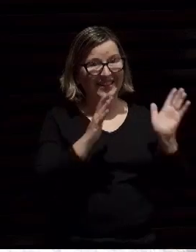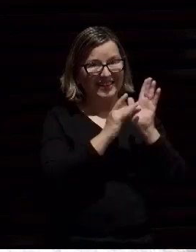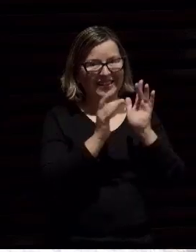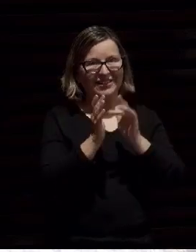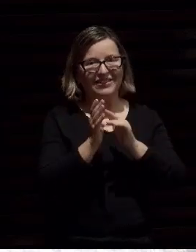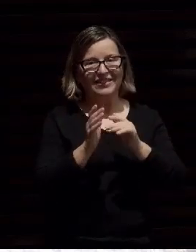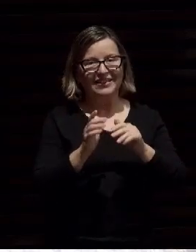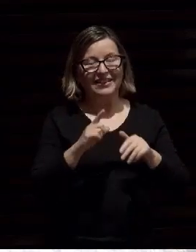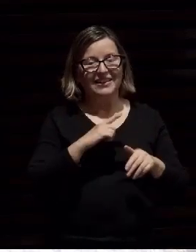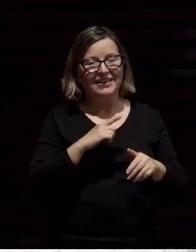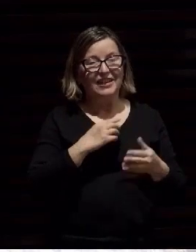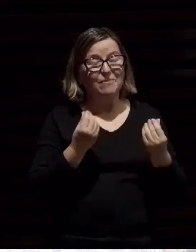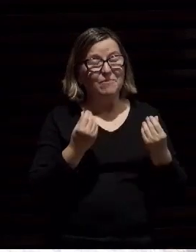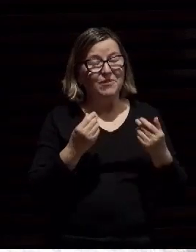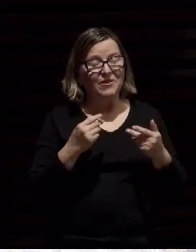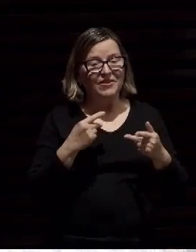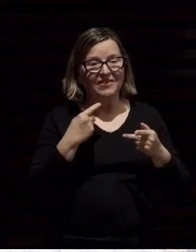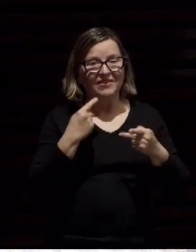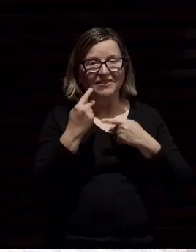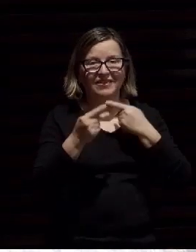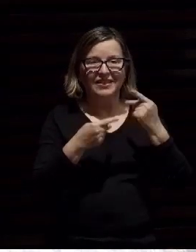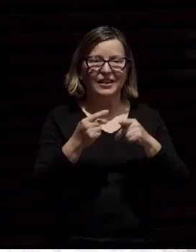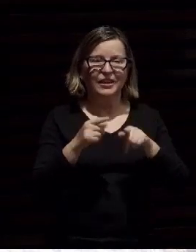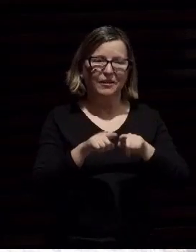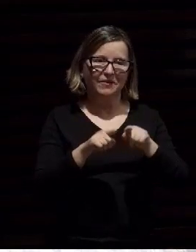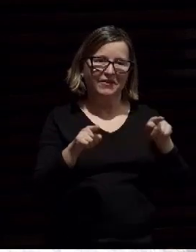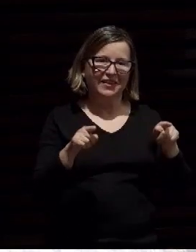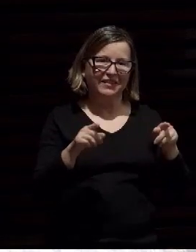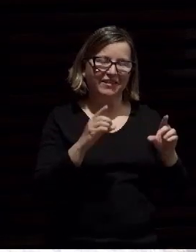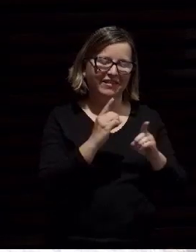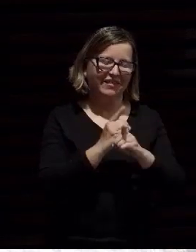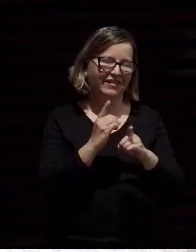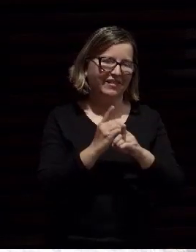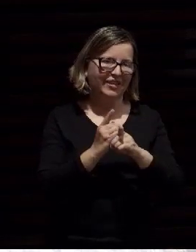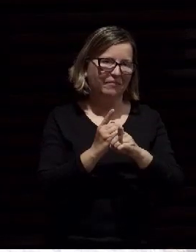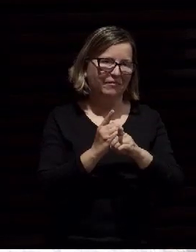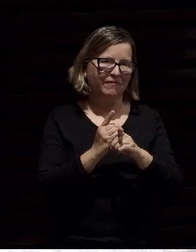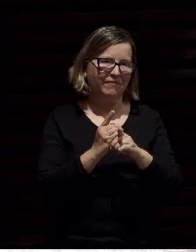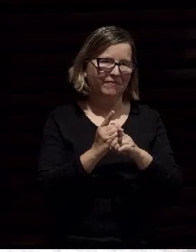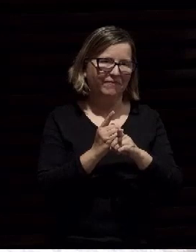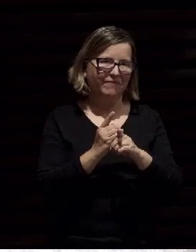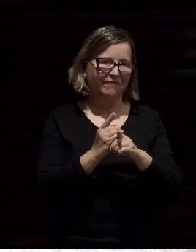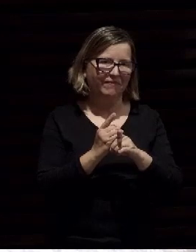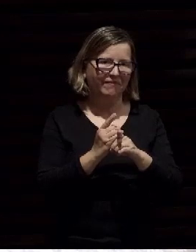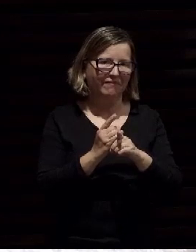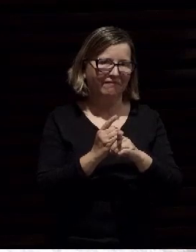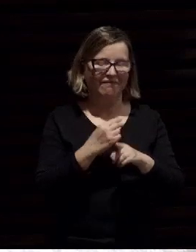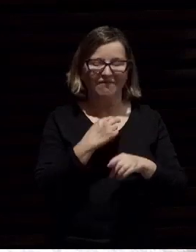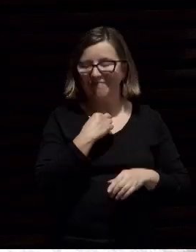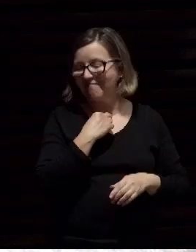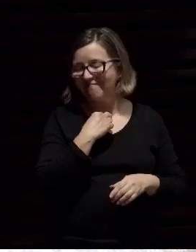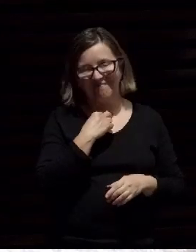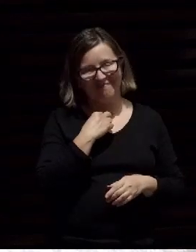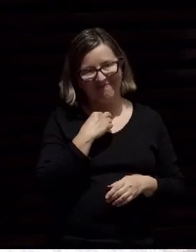dizer, mas os discípulos não têm capacidade para entender.